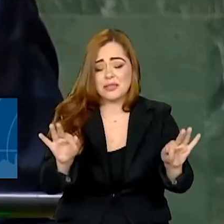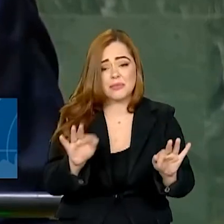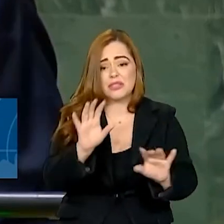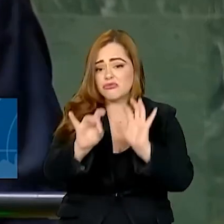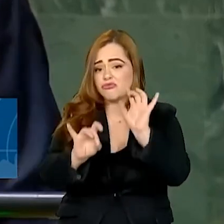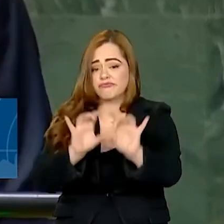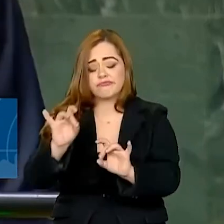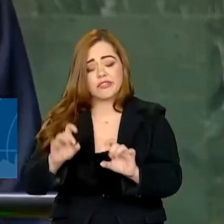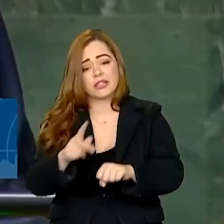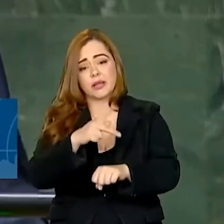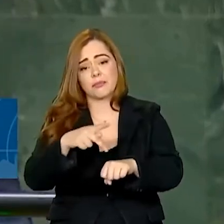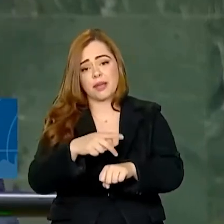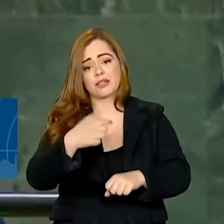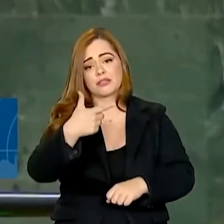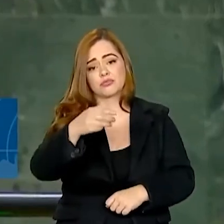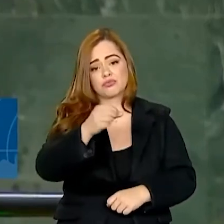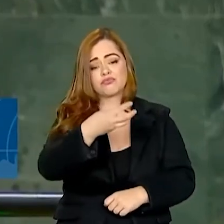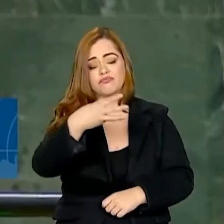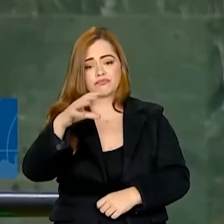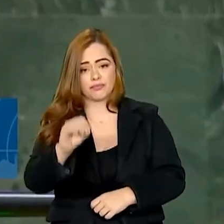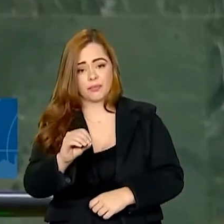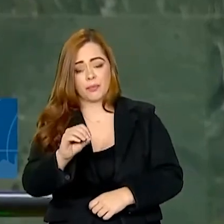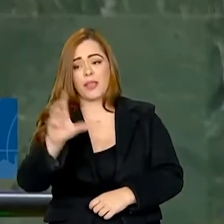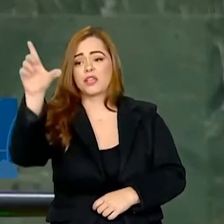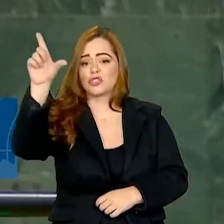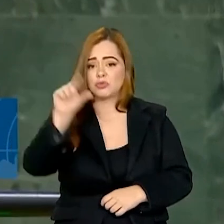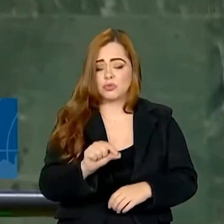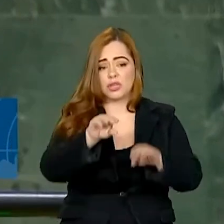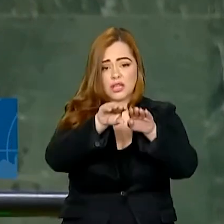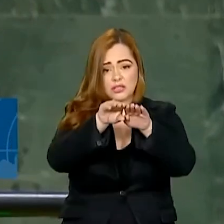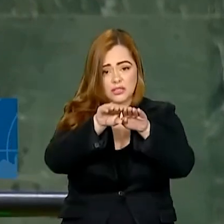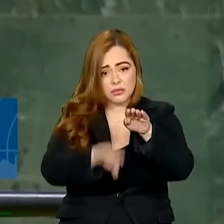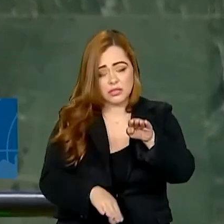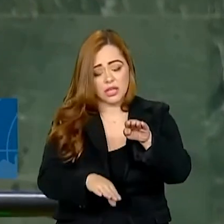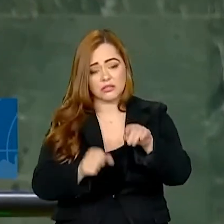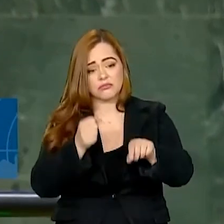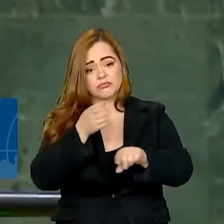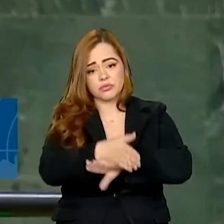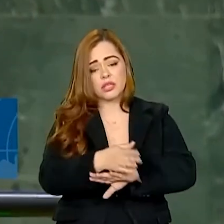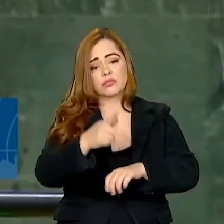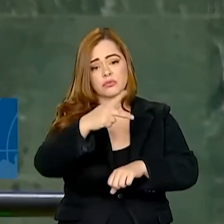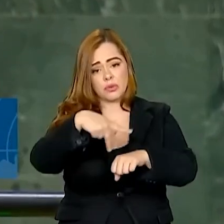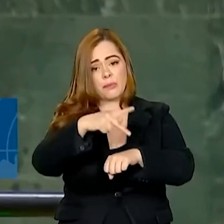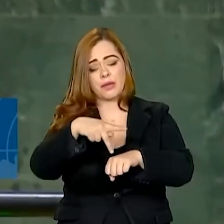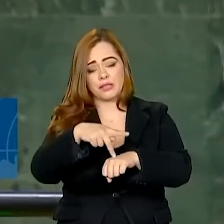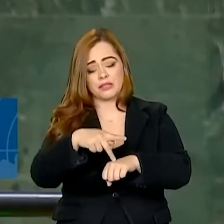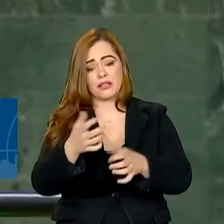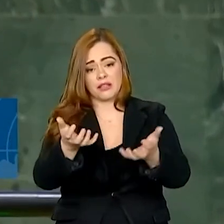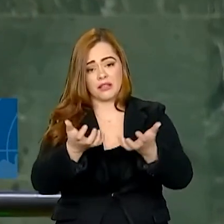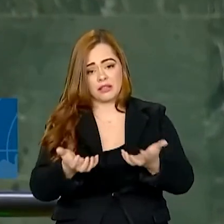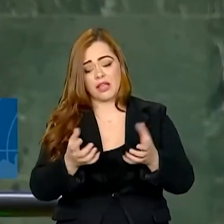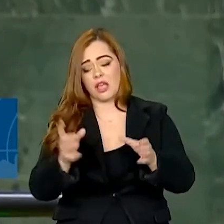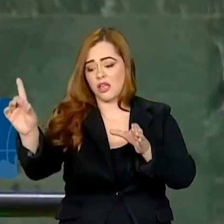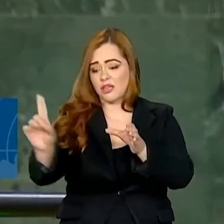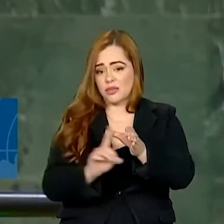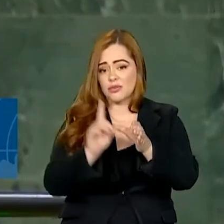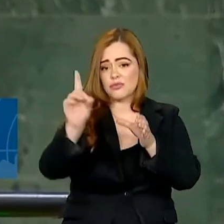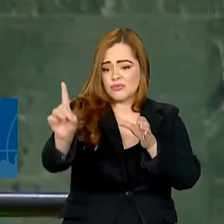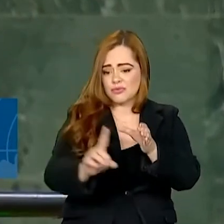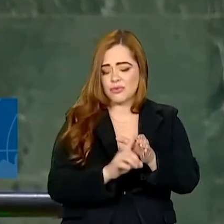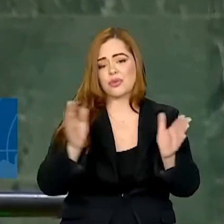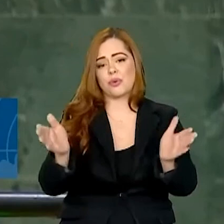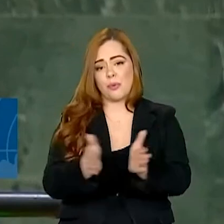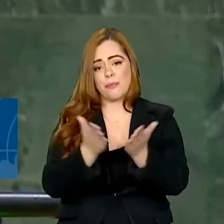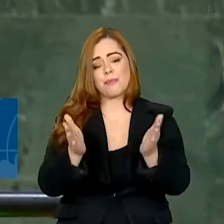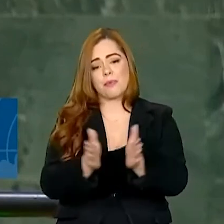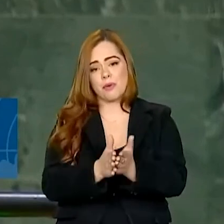Agenda 2030. Reduzir as desigualdades dentro dos países requer incluir os pobres nos orçamentos